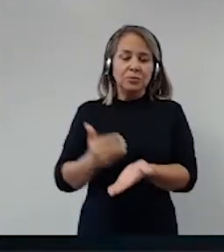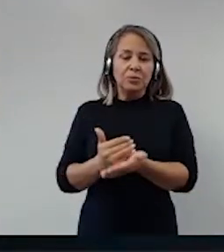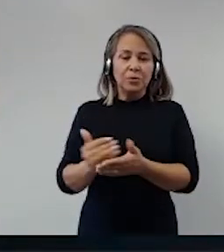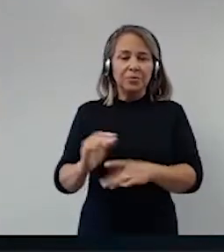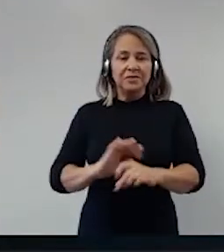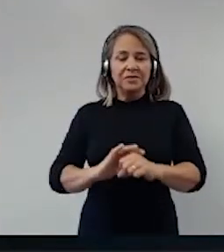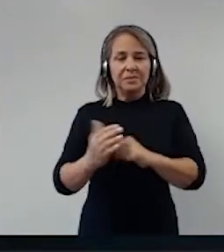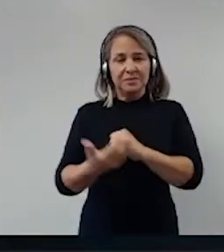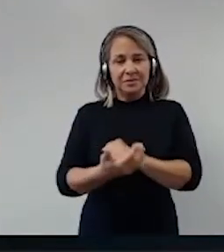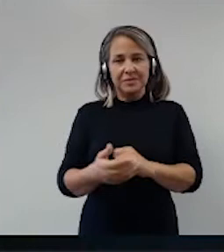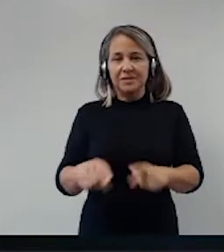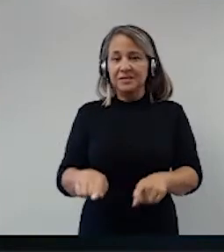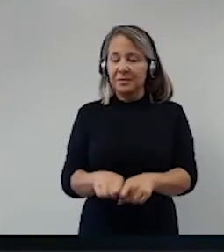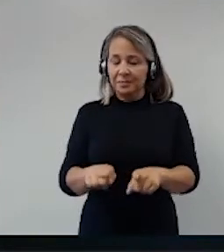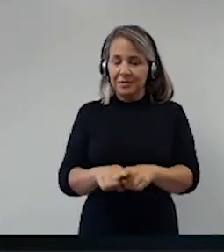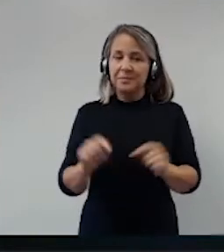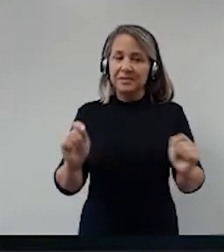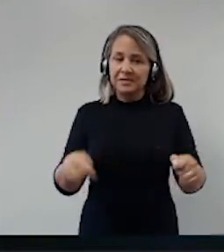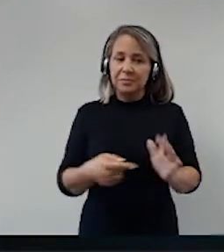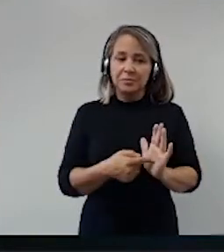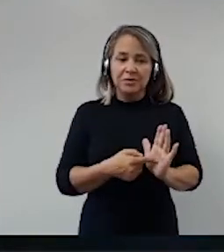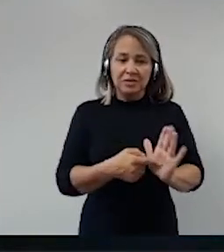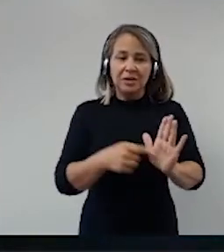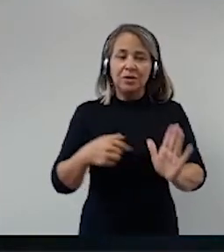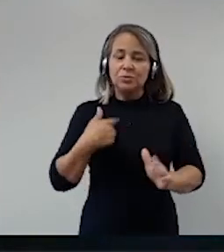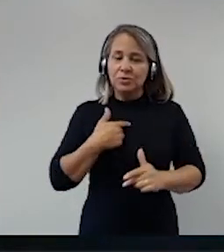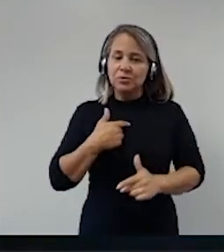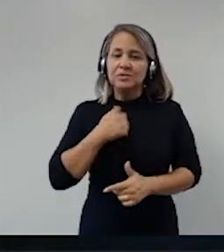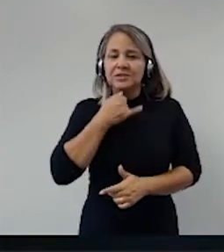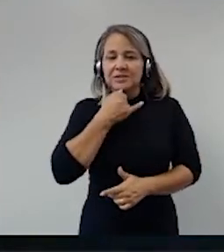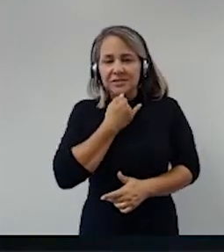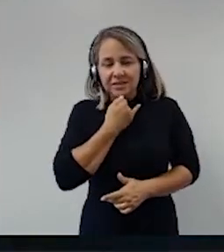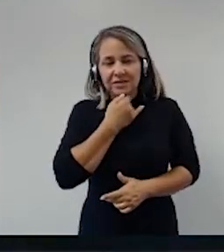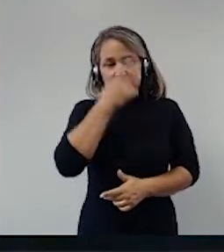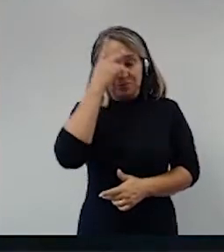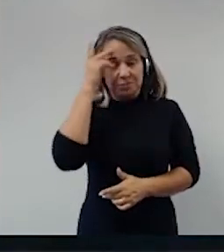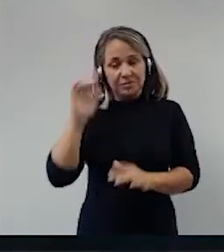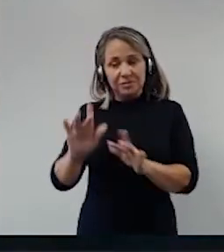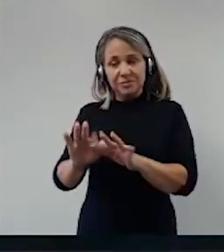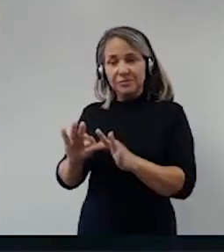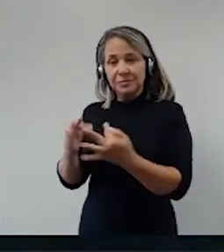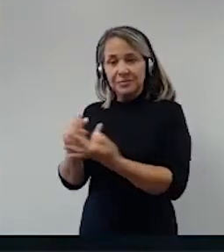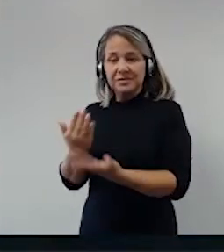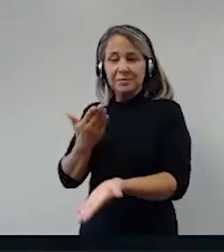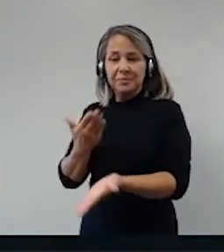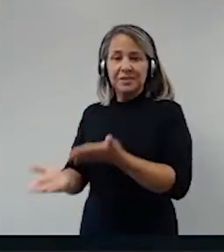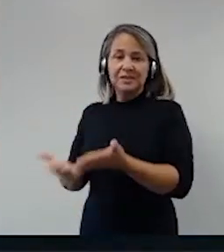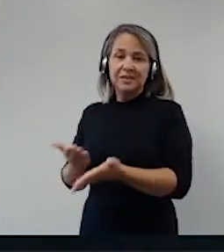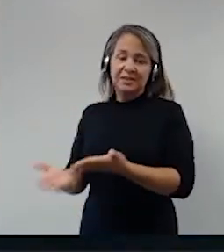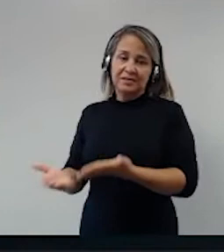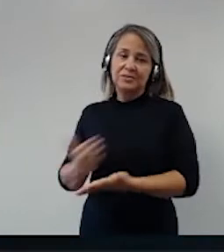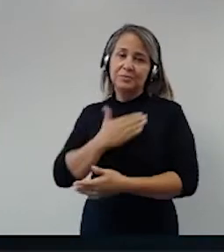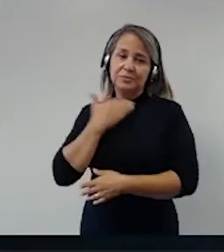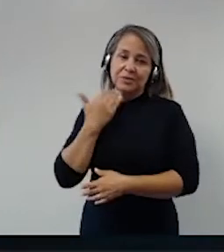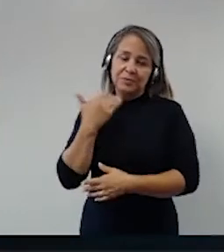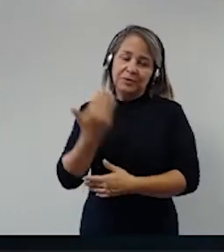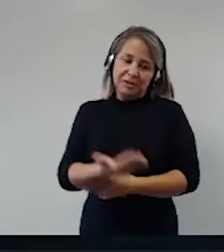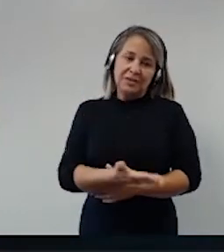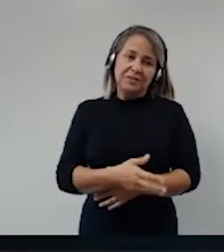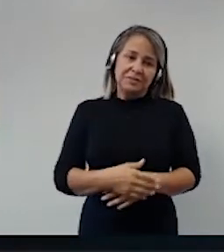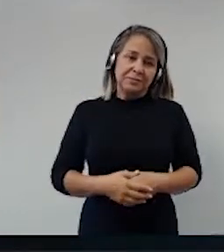Não podemos deixar de registrar o nosso luto e os nossos sentimentos a essas famílias que perderam seus entes queridos, né? Esse